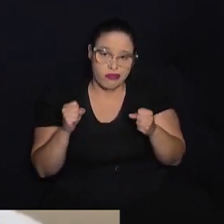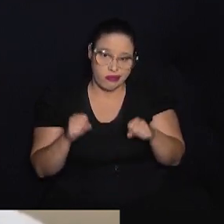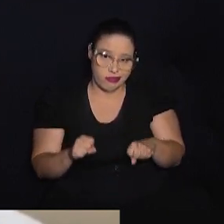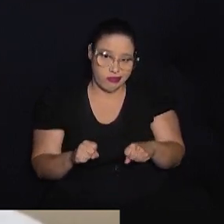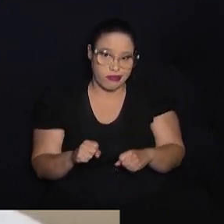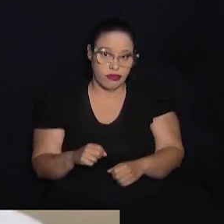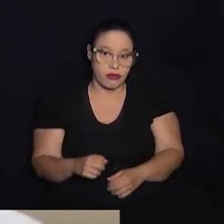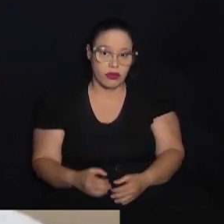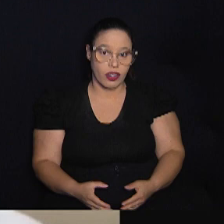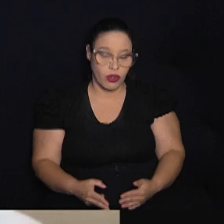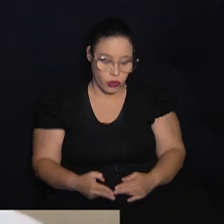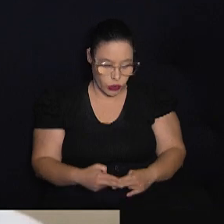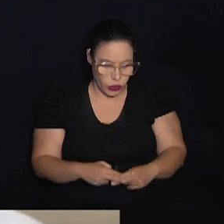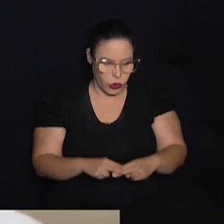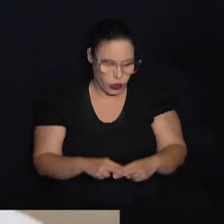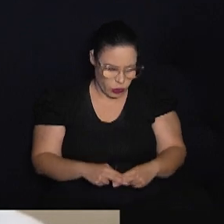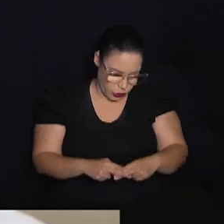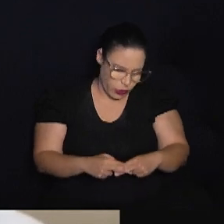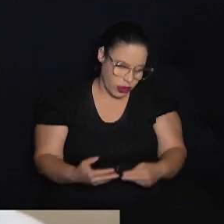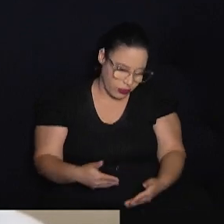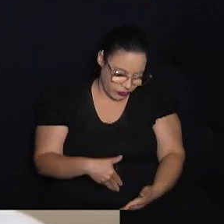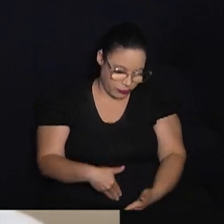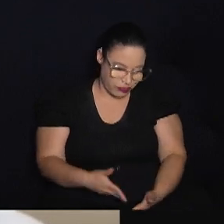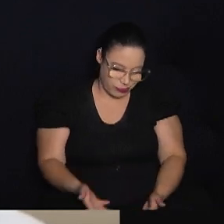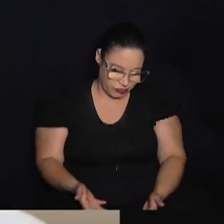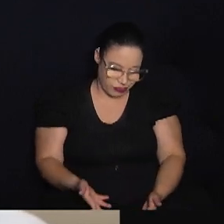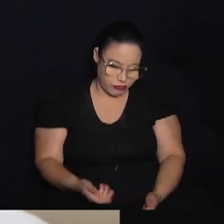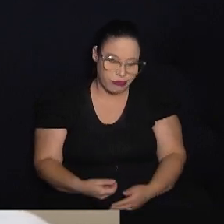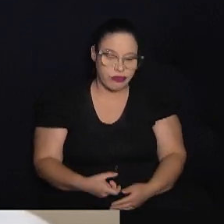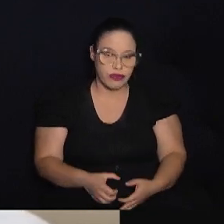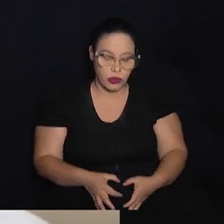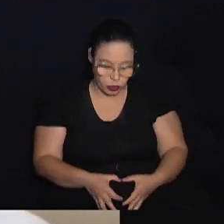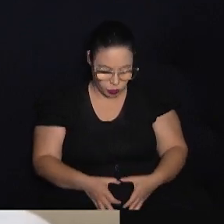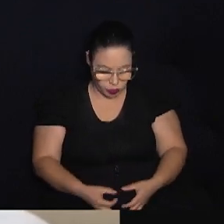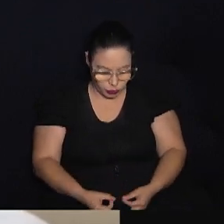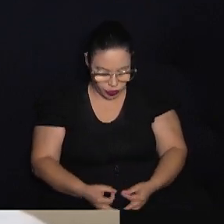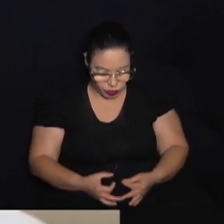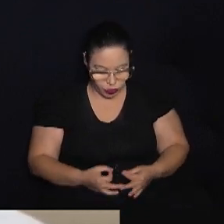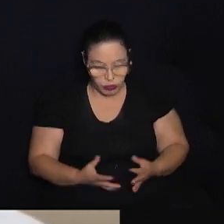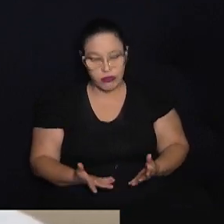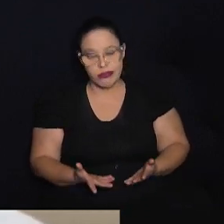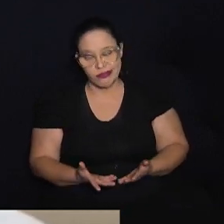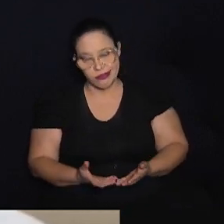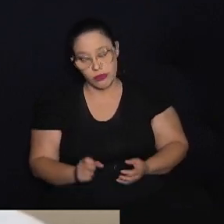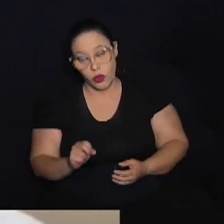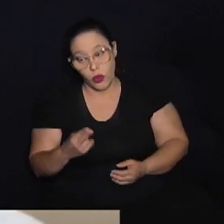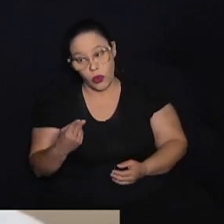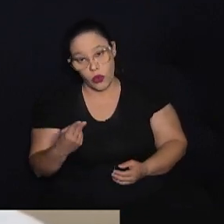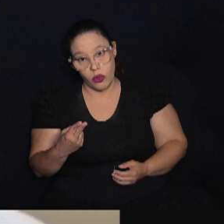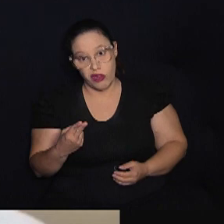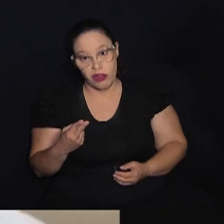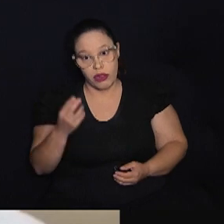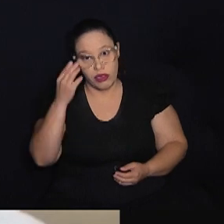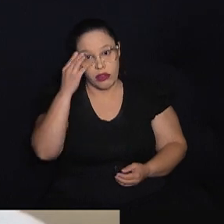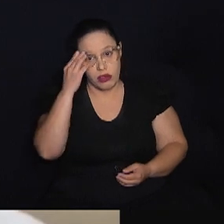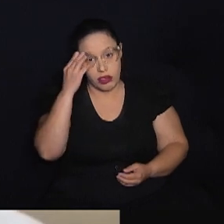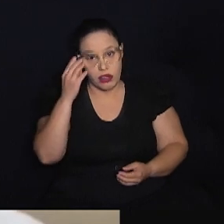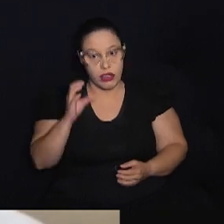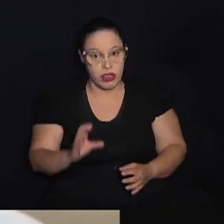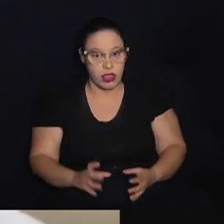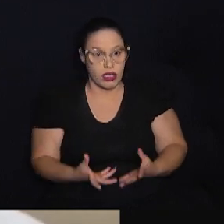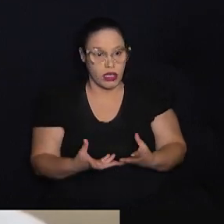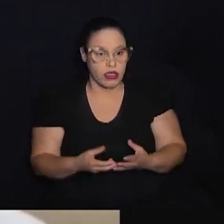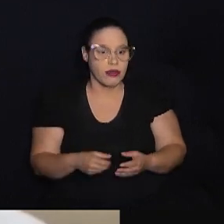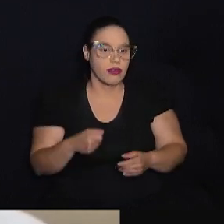infecção, você tem um trauma repetitivo na urina, gerar o tumor. Ou o tumor mesmo que está causando